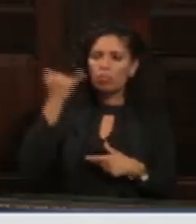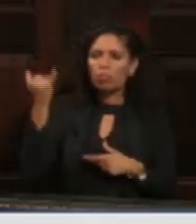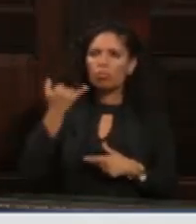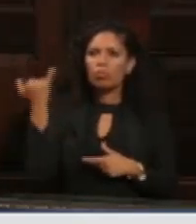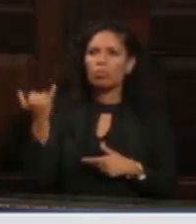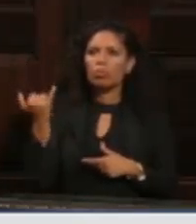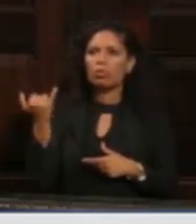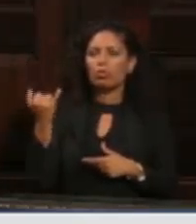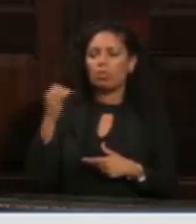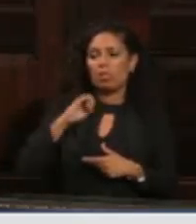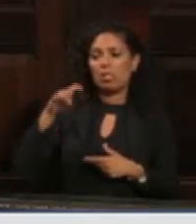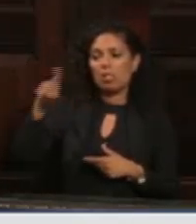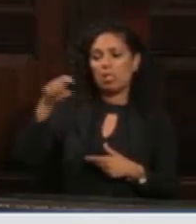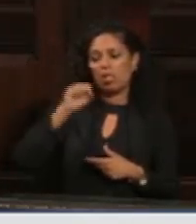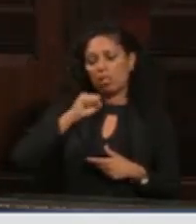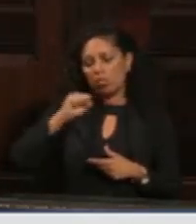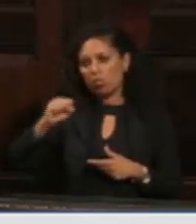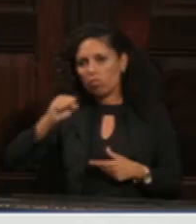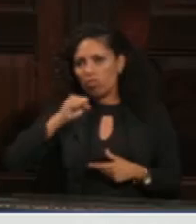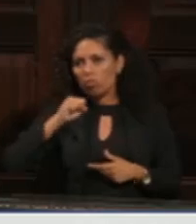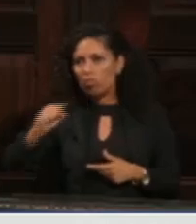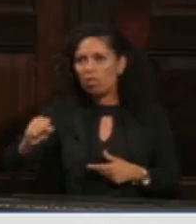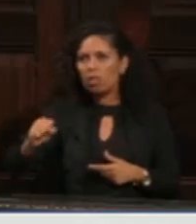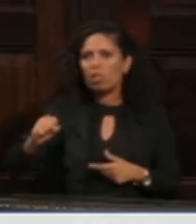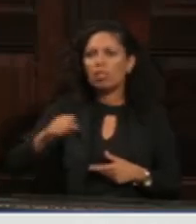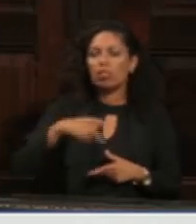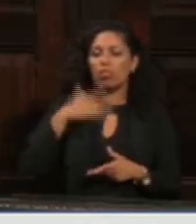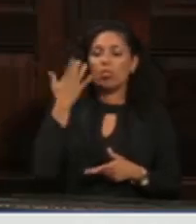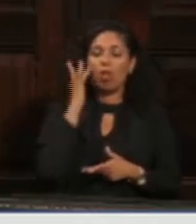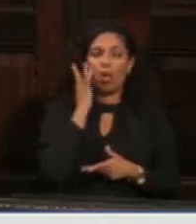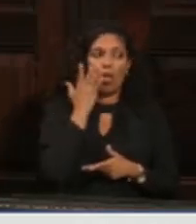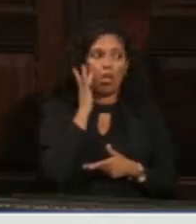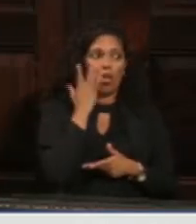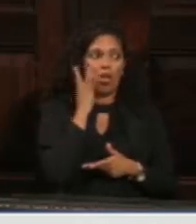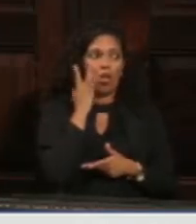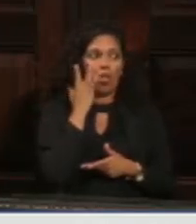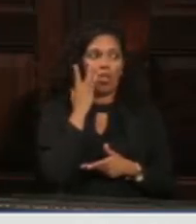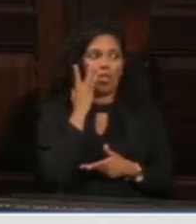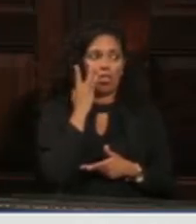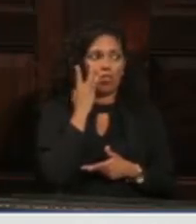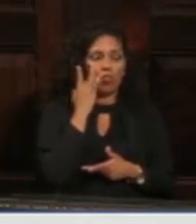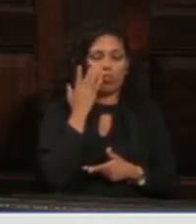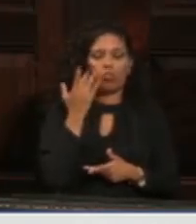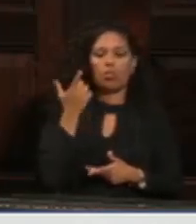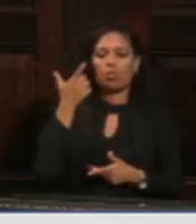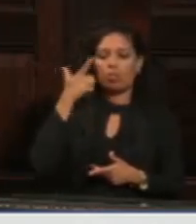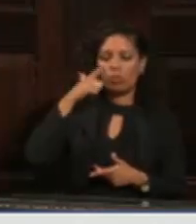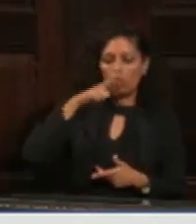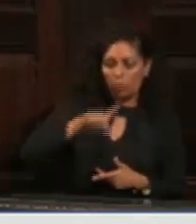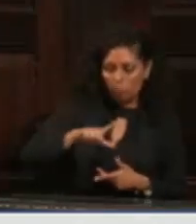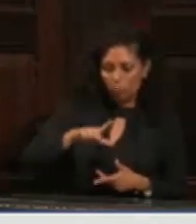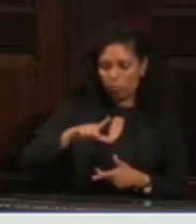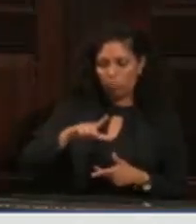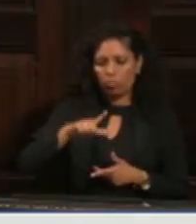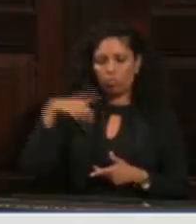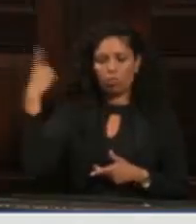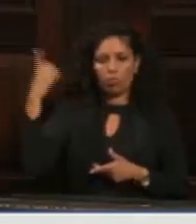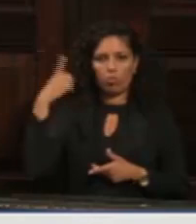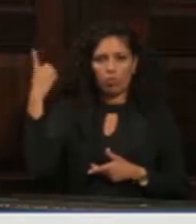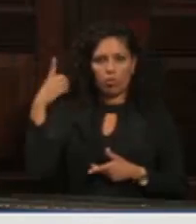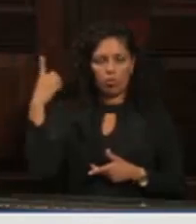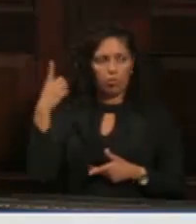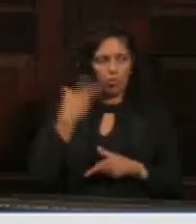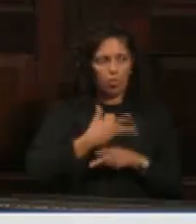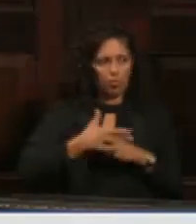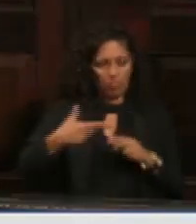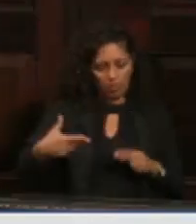esta senhora jornalista de formação, me parece, conquistou um mandato na Câmara Federal, seria importante se ela se interessasse,